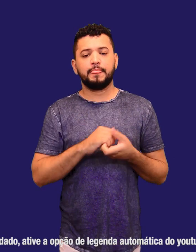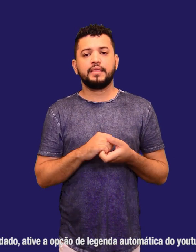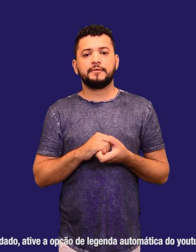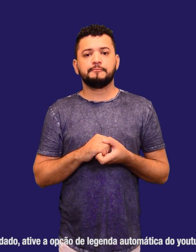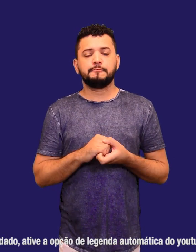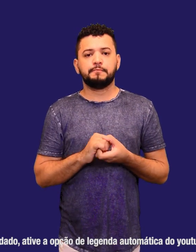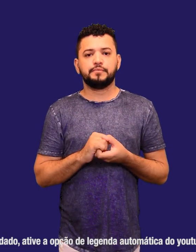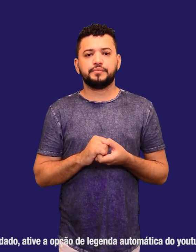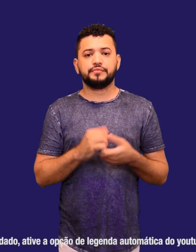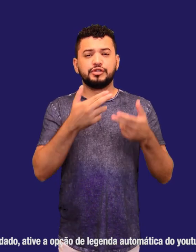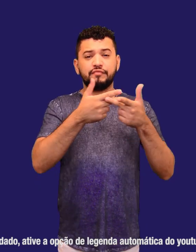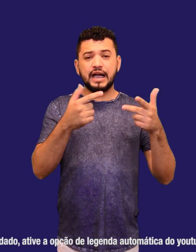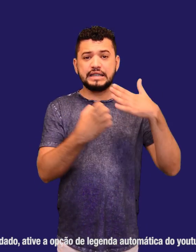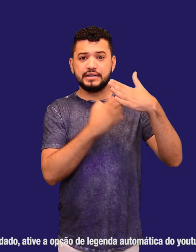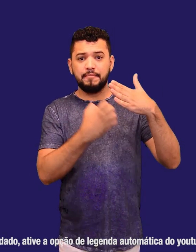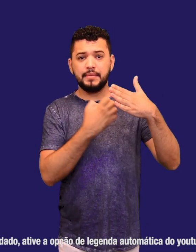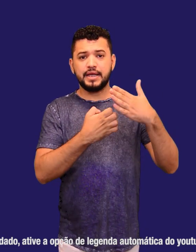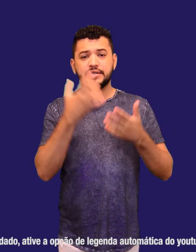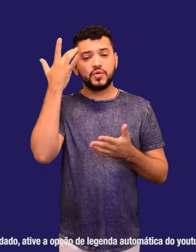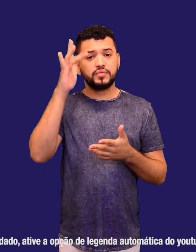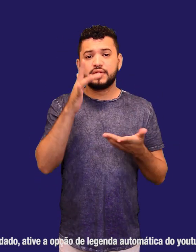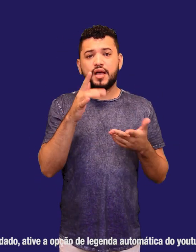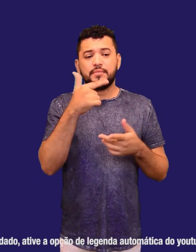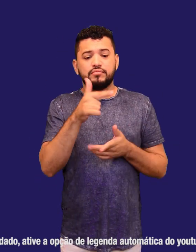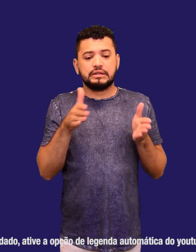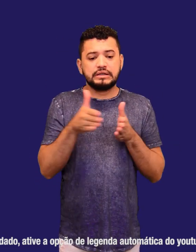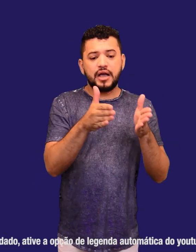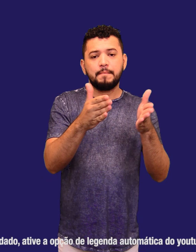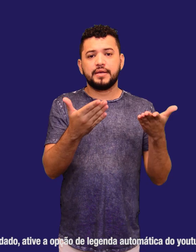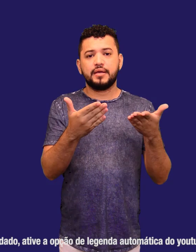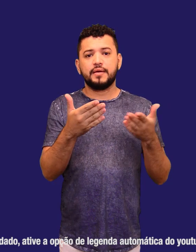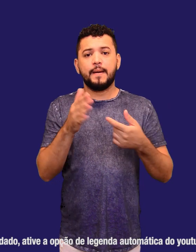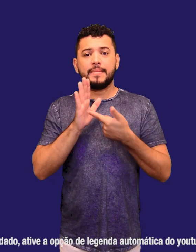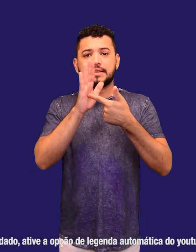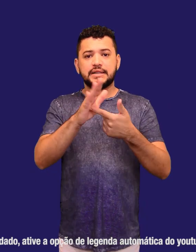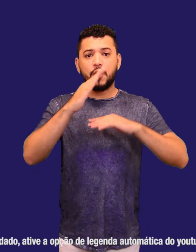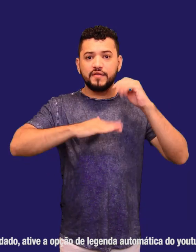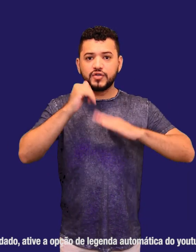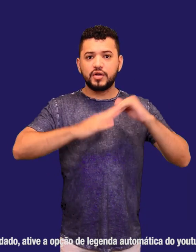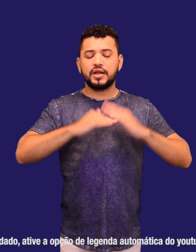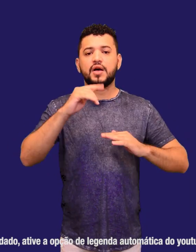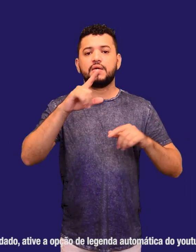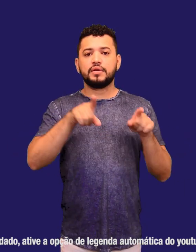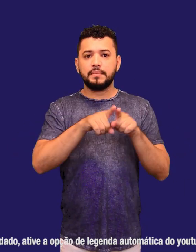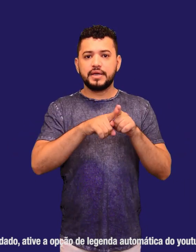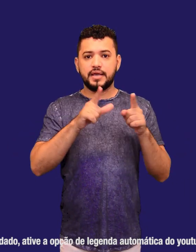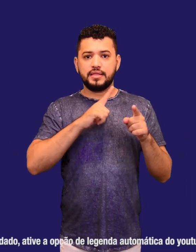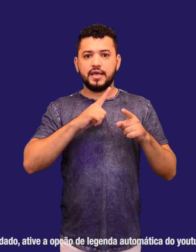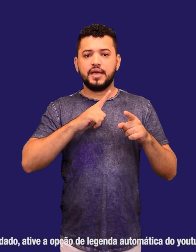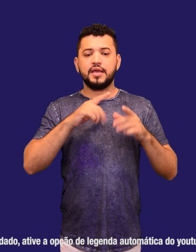Onde muitas das empresas não sabiam para onde ir. É importante trazer um profissional que tem habilidades não só técnicas, mas